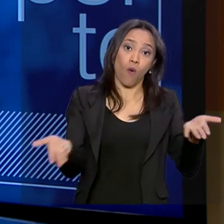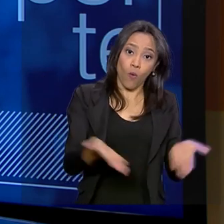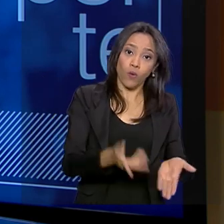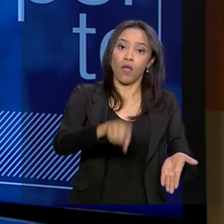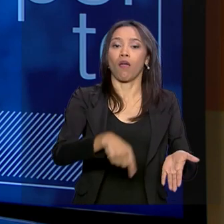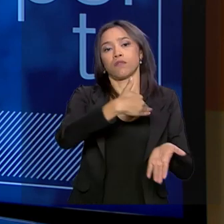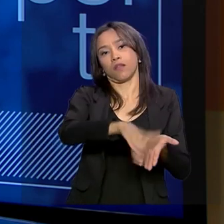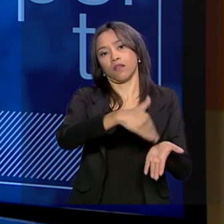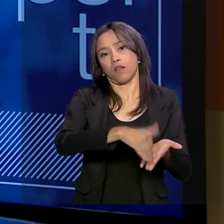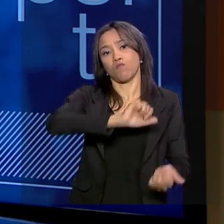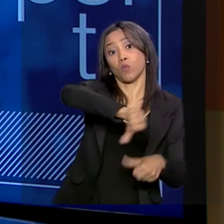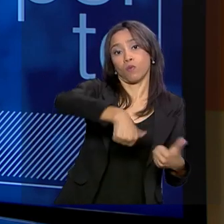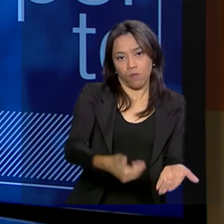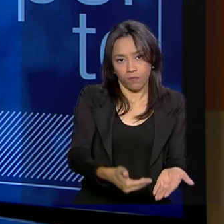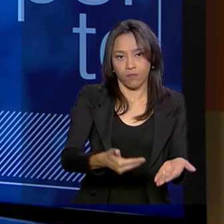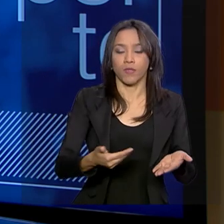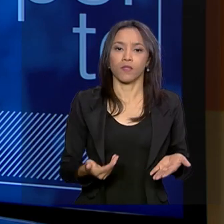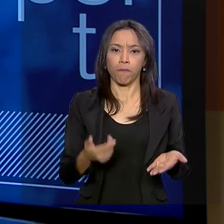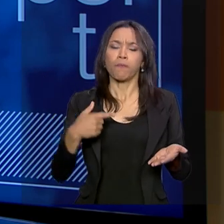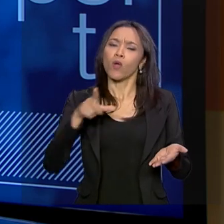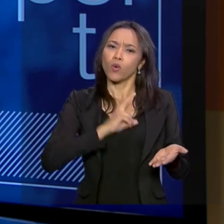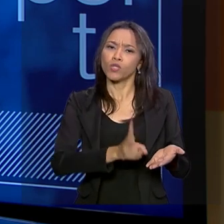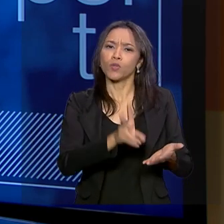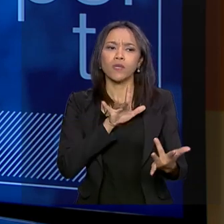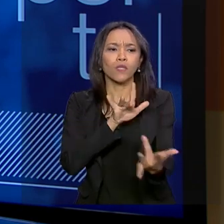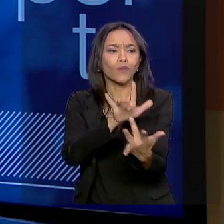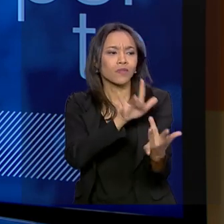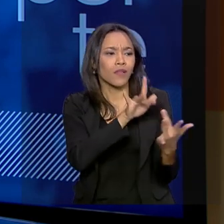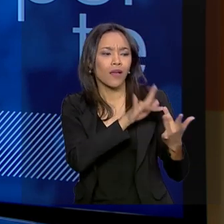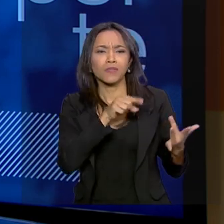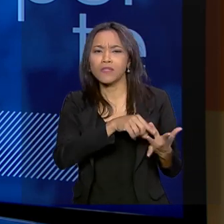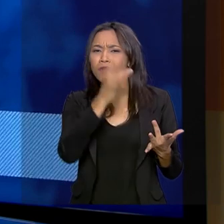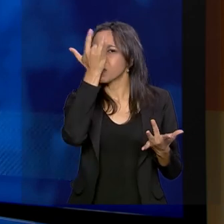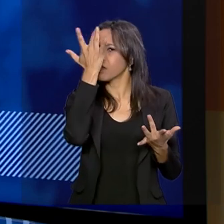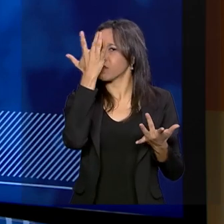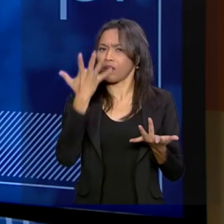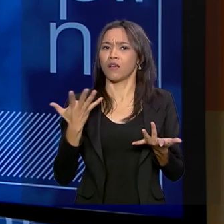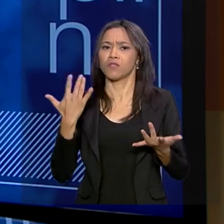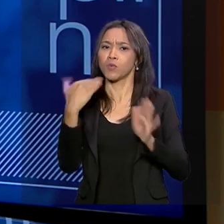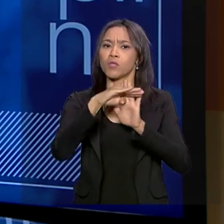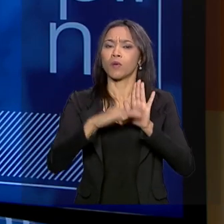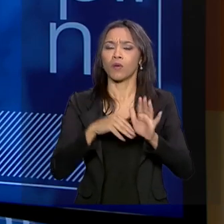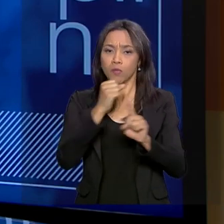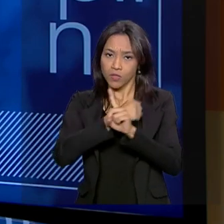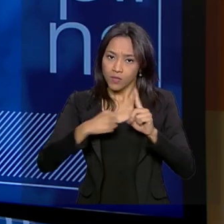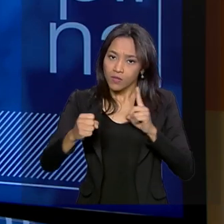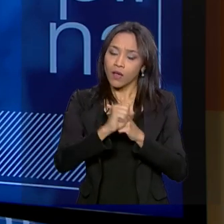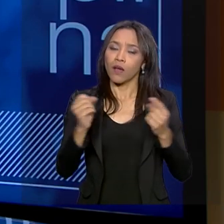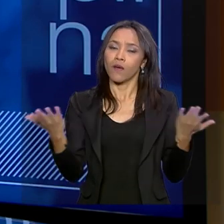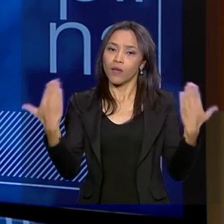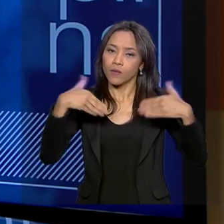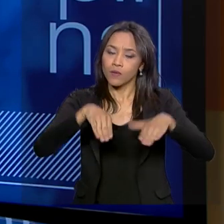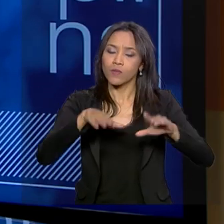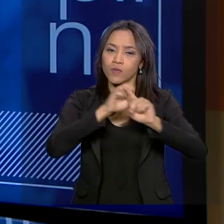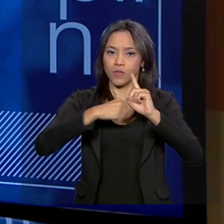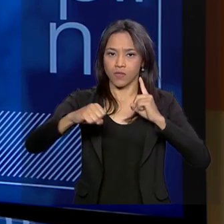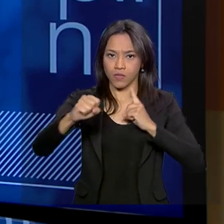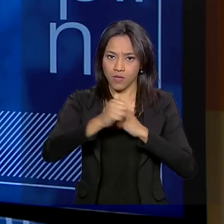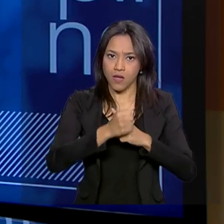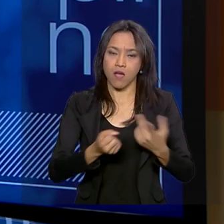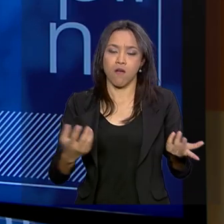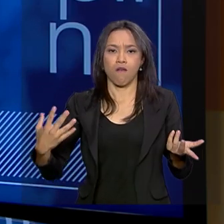a aproximação com as outras áreas facilita muito os programas sociais, a inclusão social, a qualidade